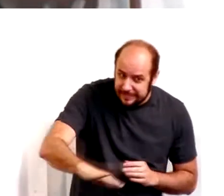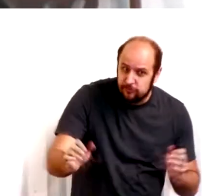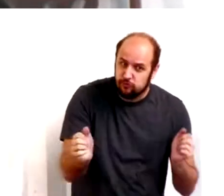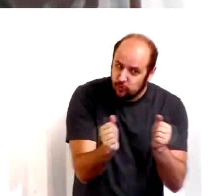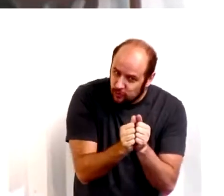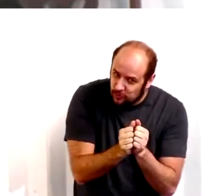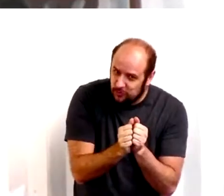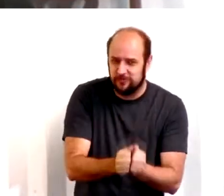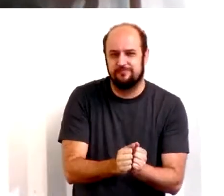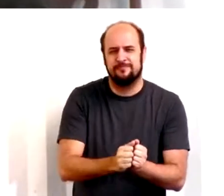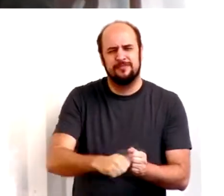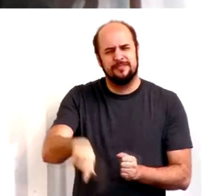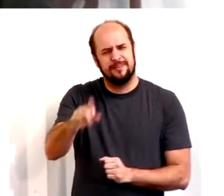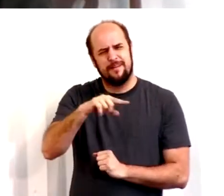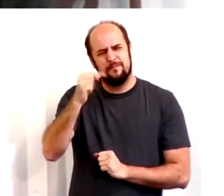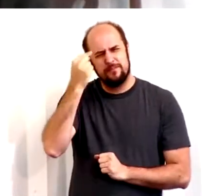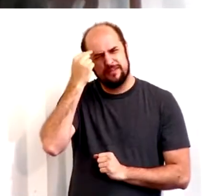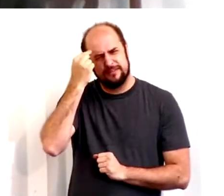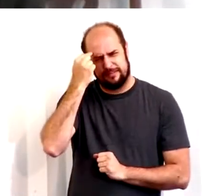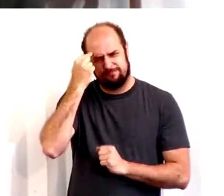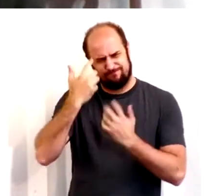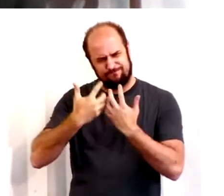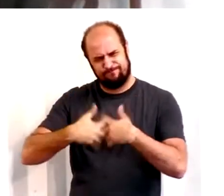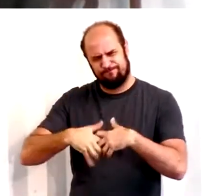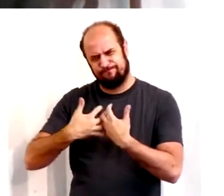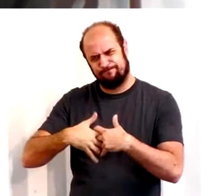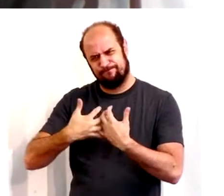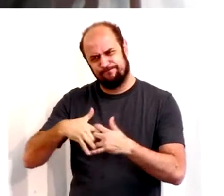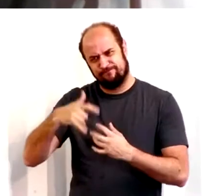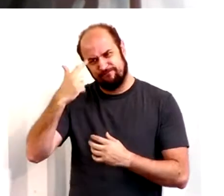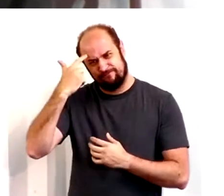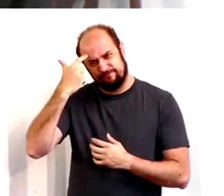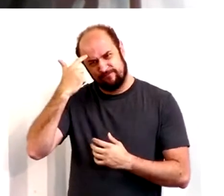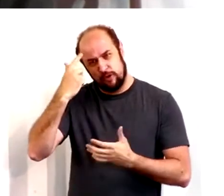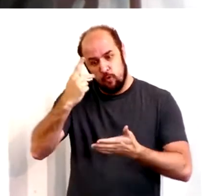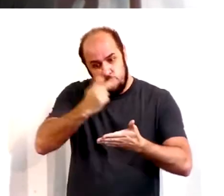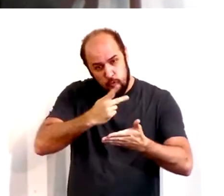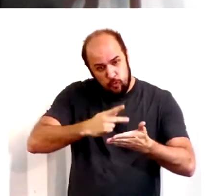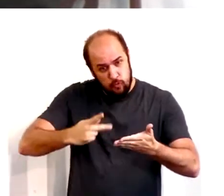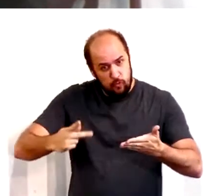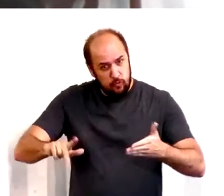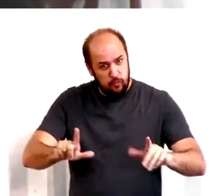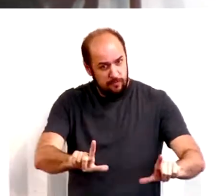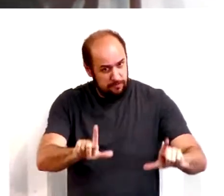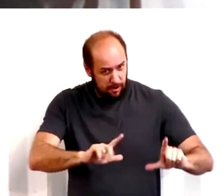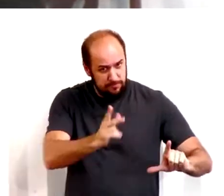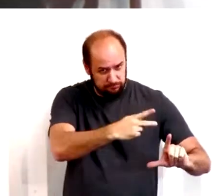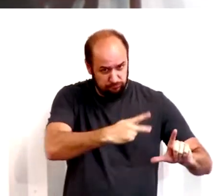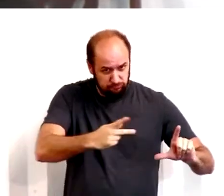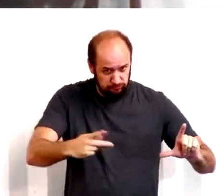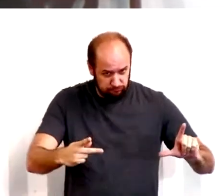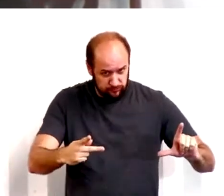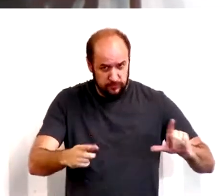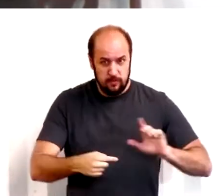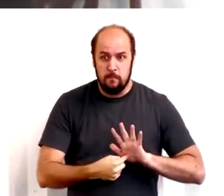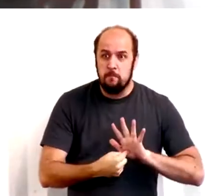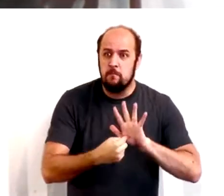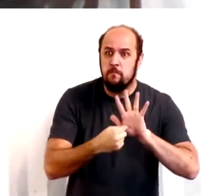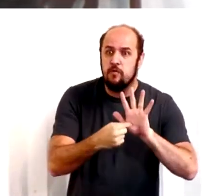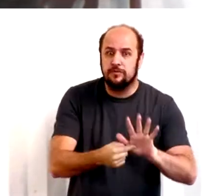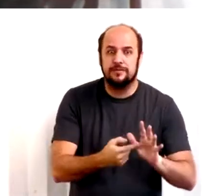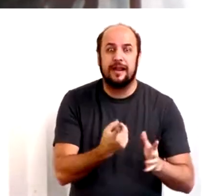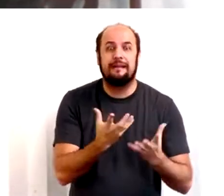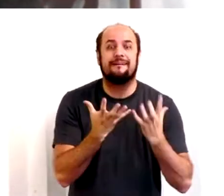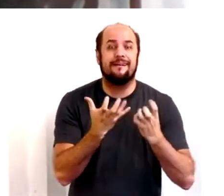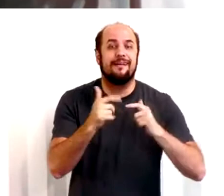criança, é que vocês pensem sobre isso e reproduzam no papel um desenho mostrando o lugar que